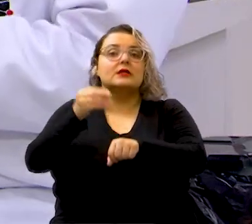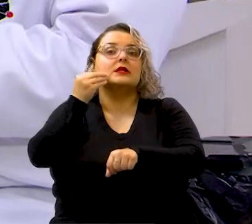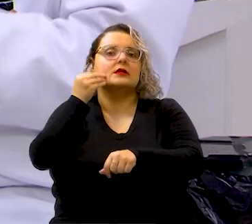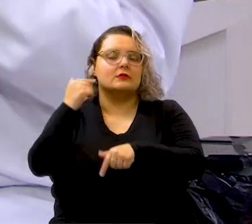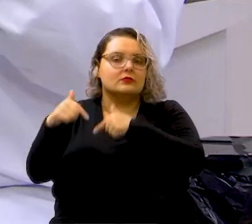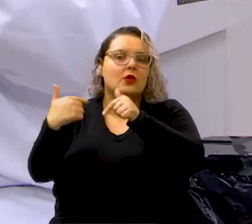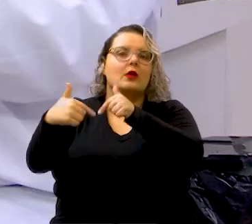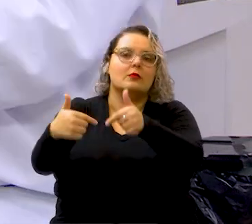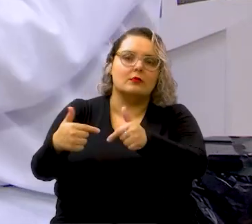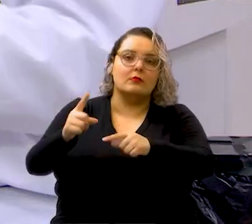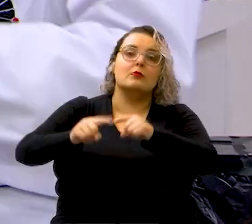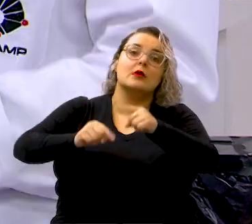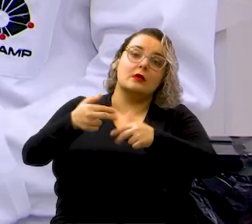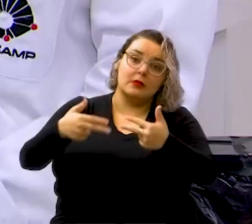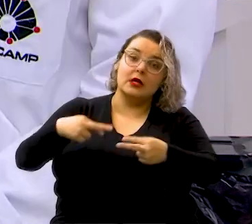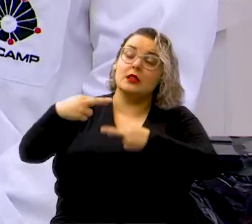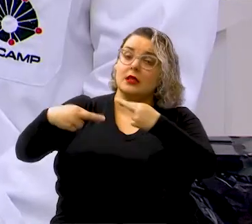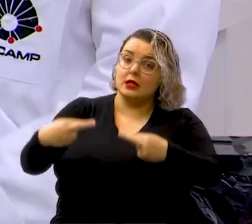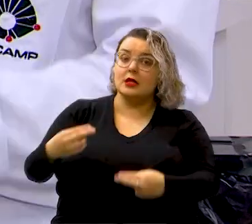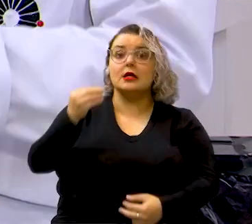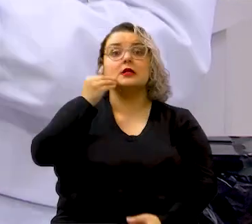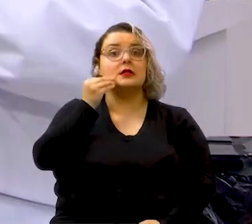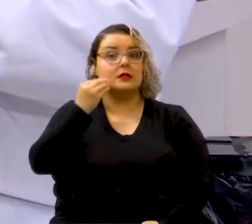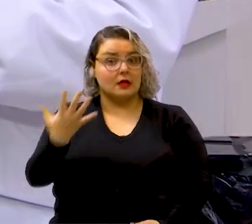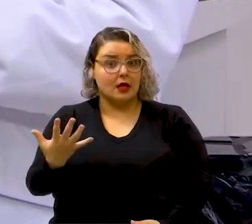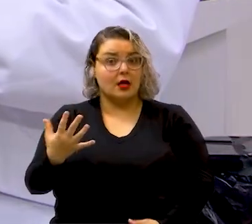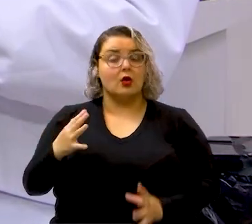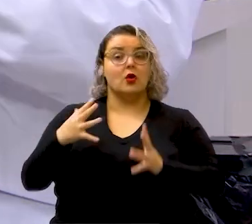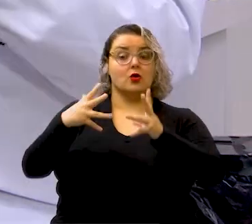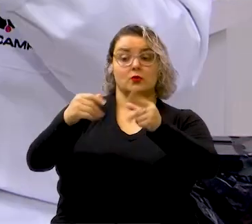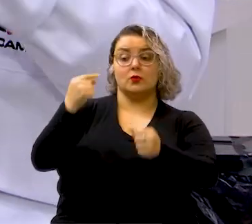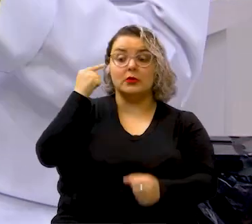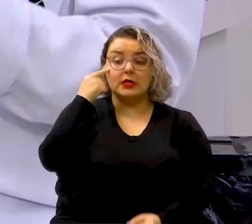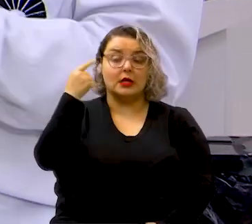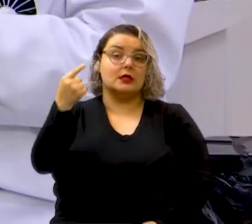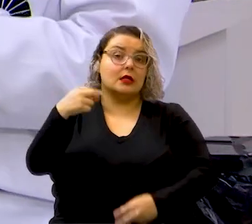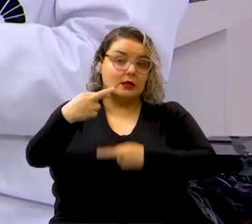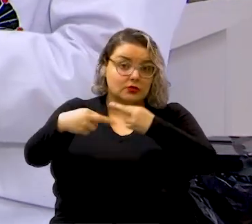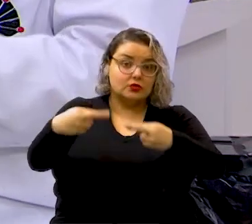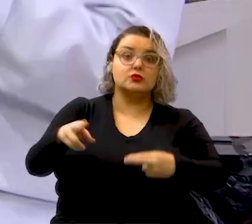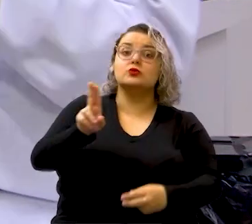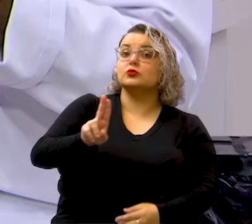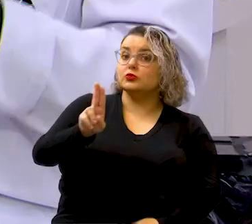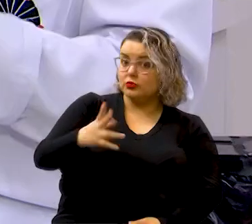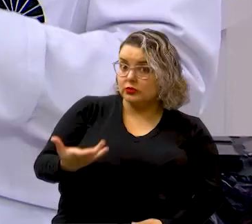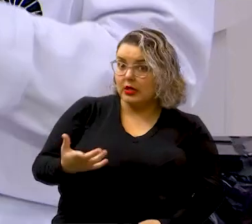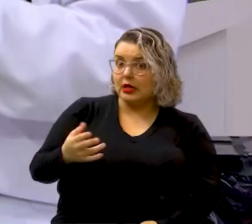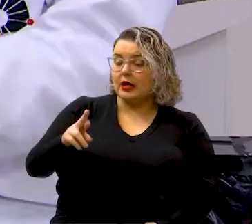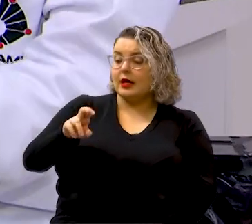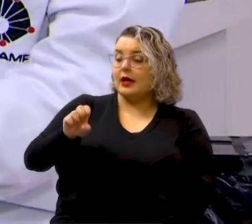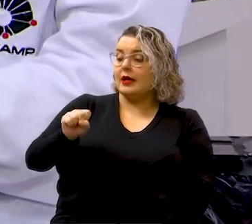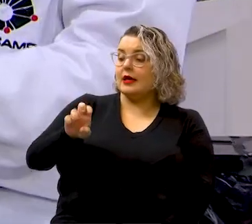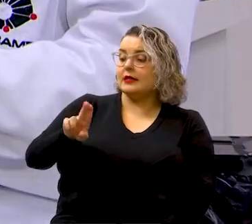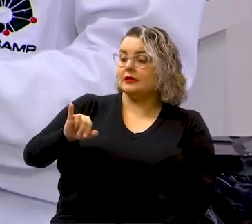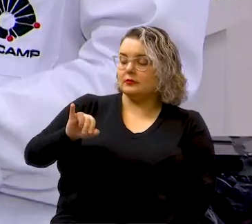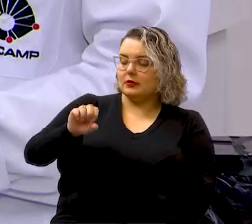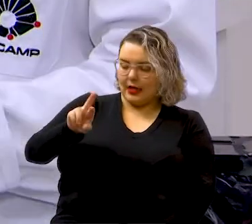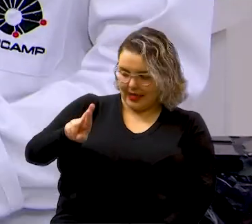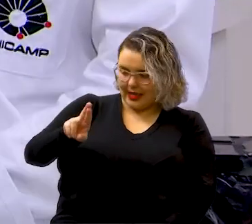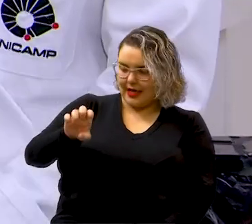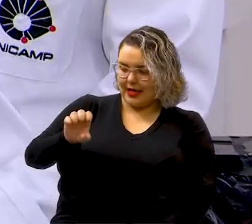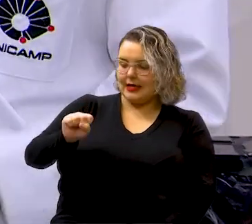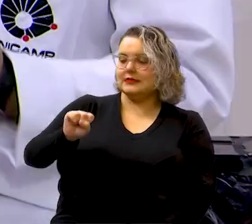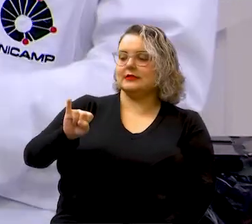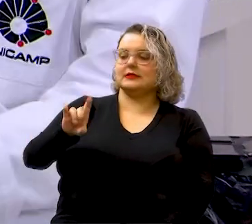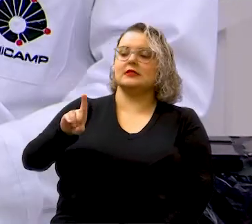tentando trabalhar, mas tentando usar materiais reciclados, né? Tentar colocar toda a ideia de reciclagem, utilizar resíduos para